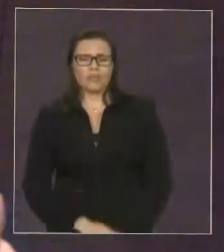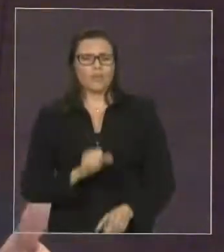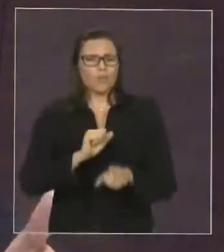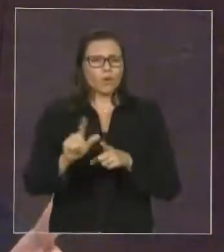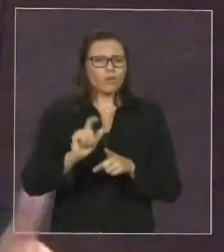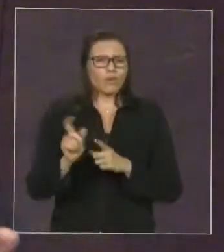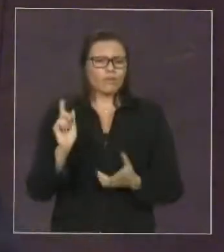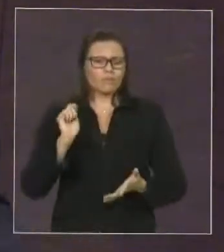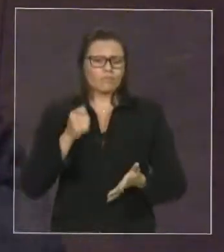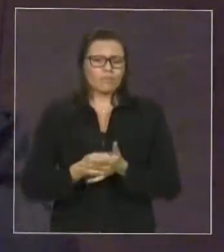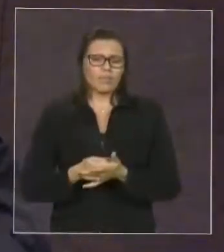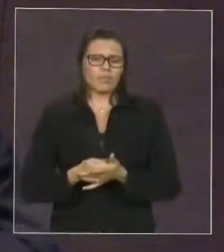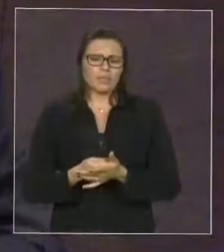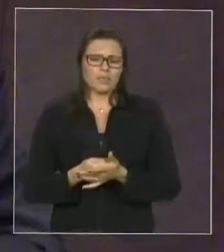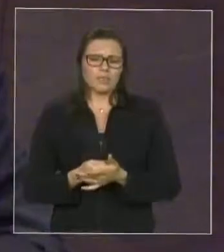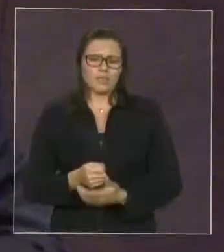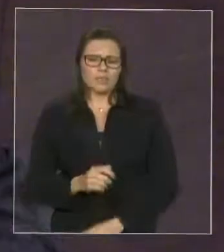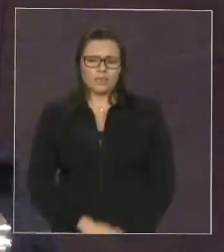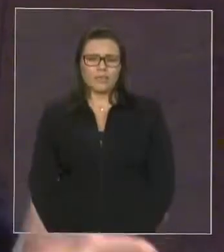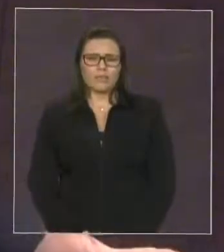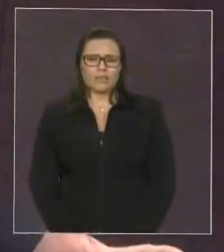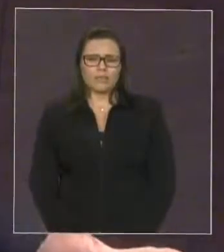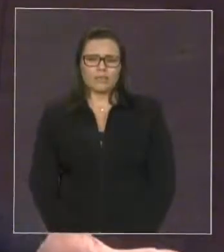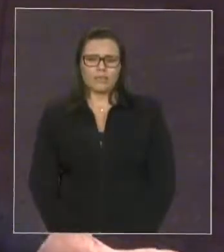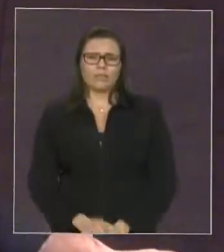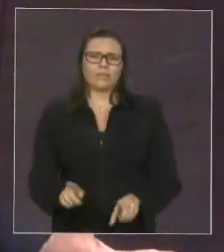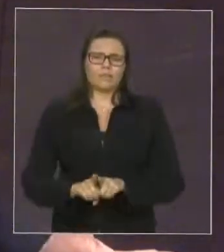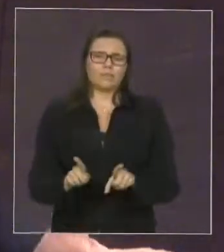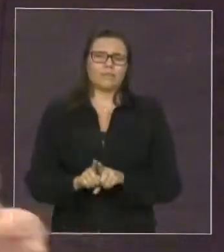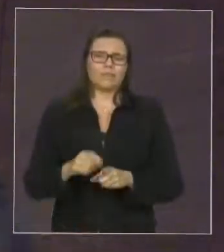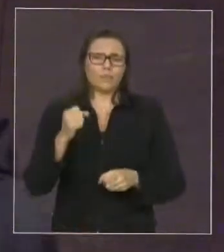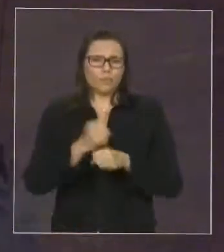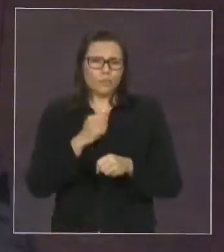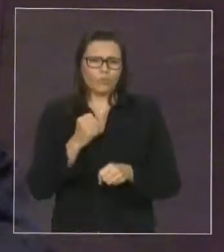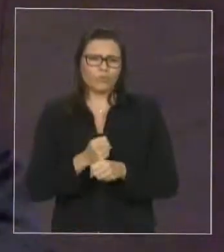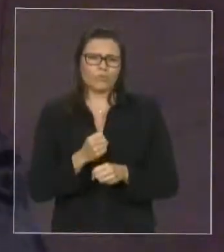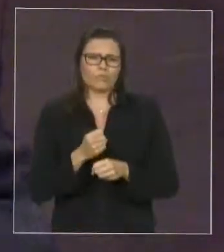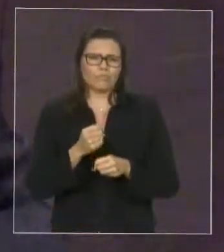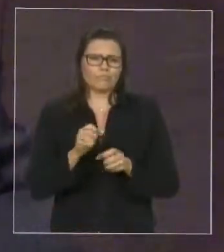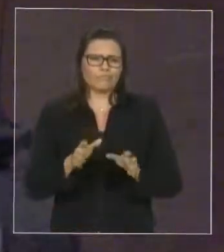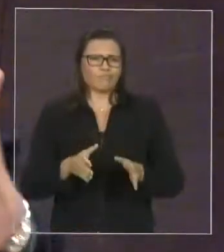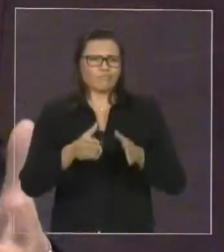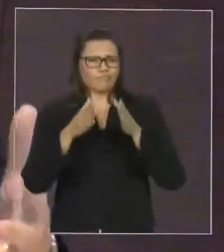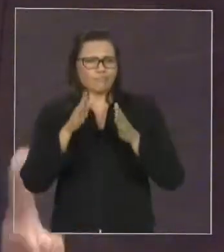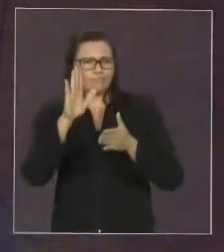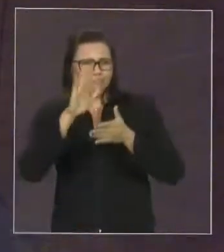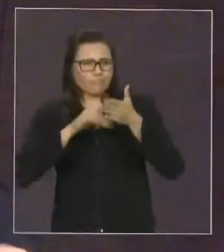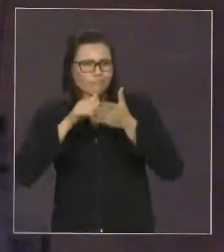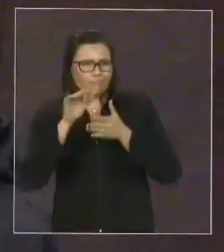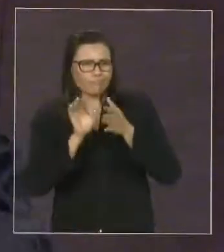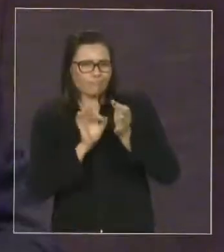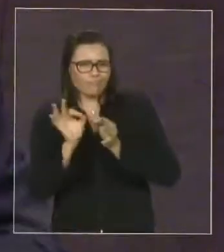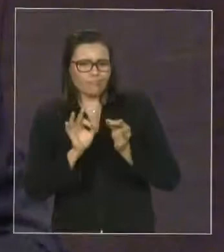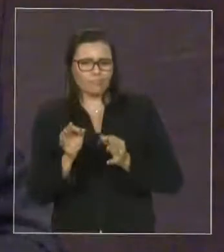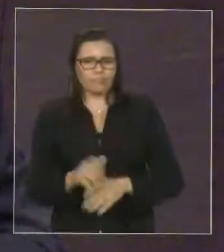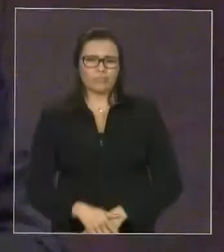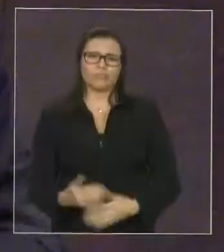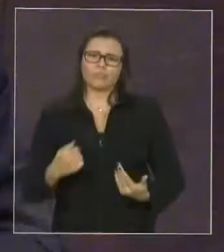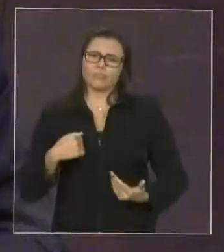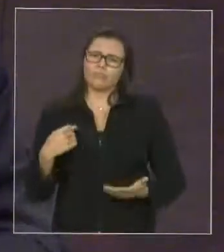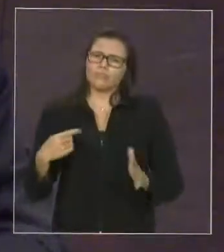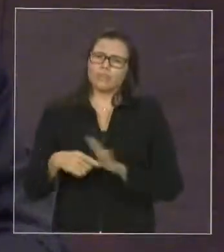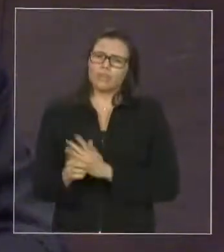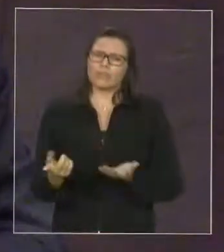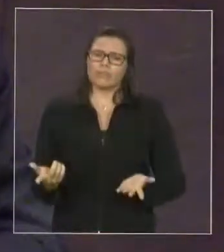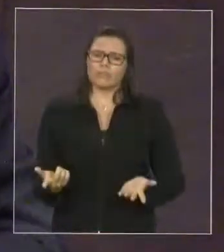se reforma um prédio. Ora, deputado, como é que se admite